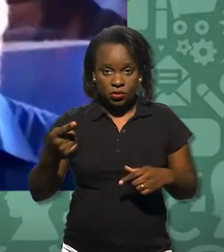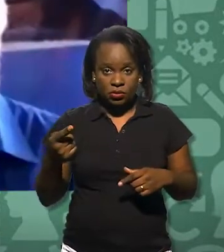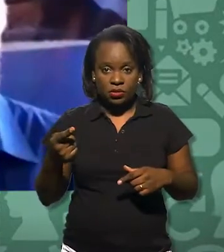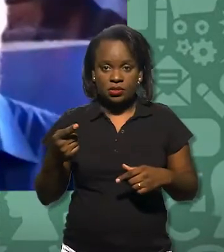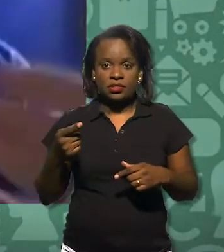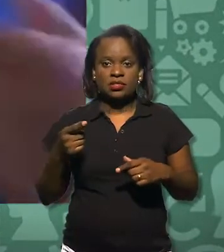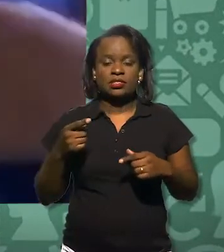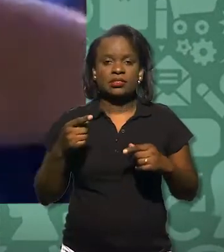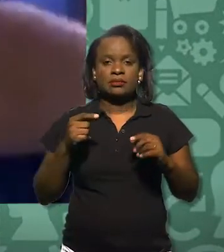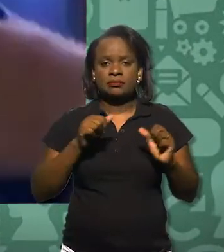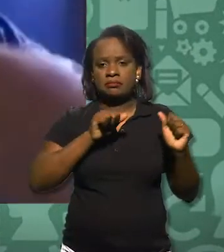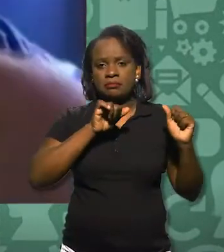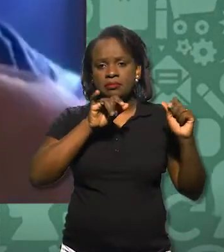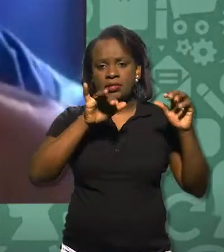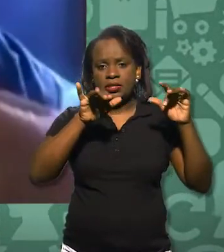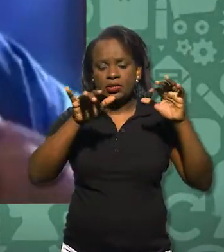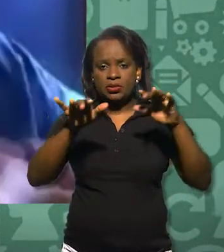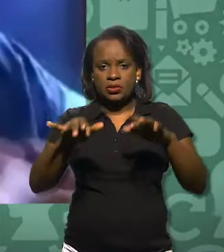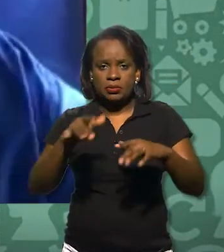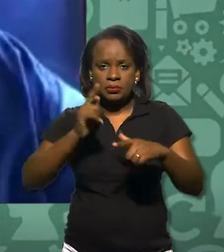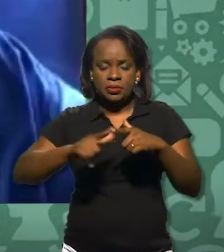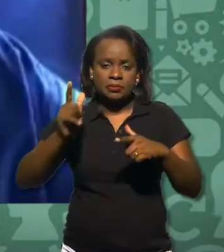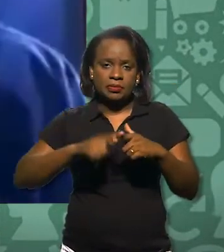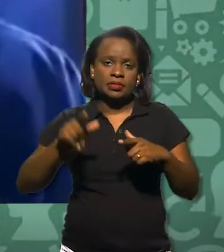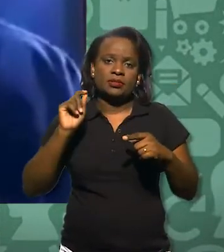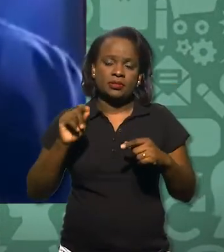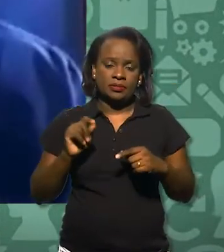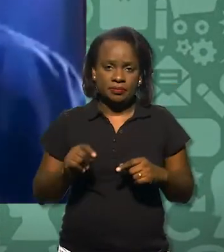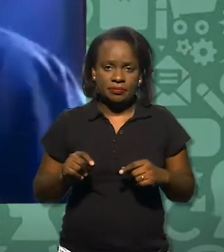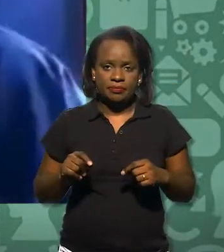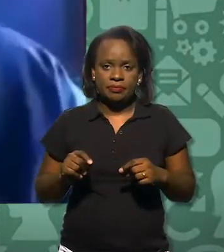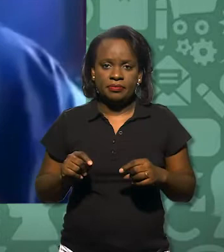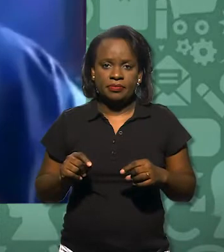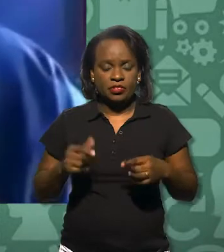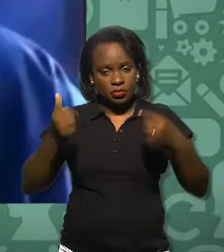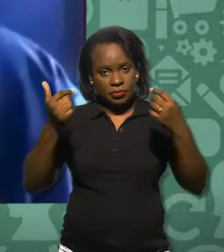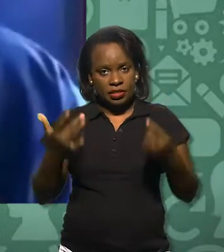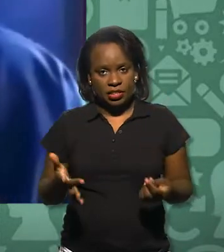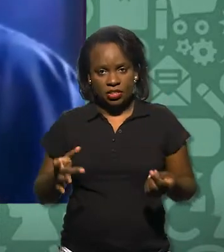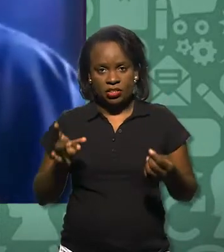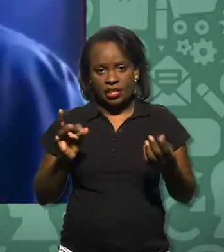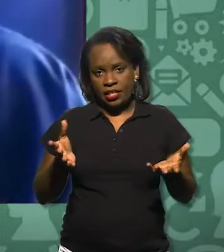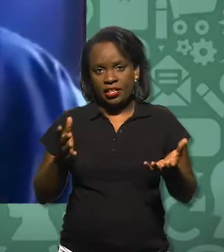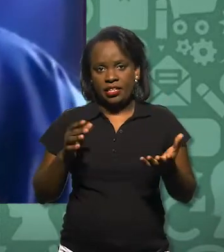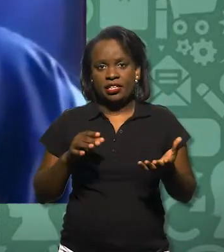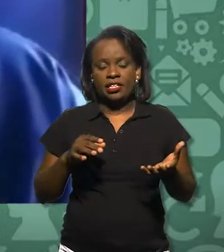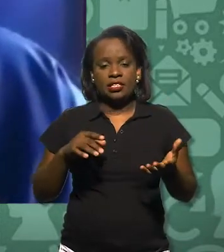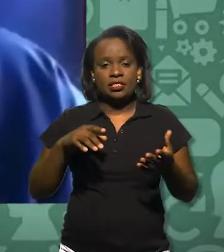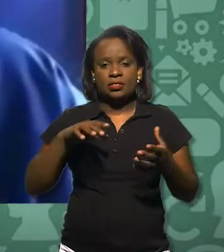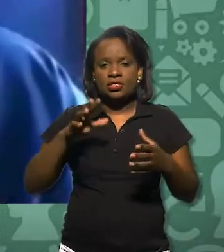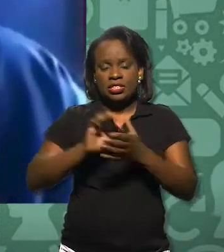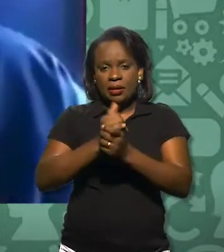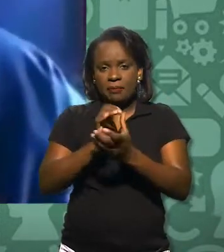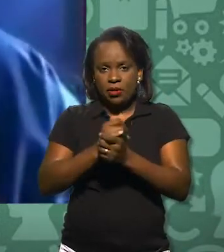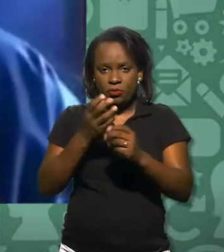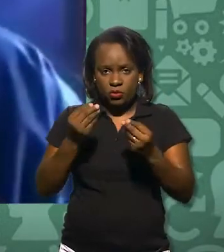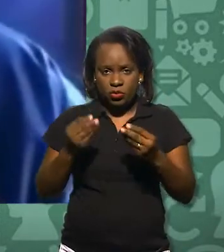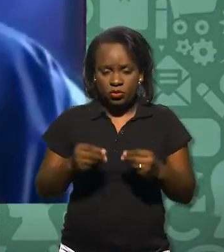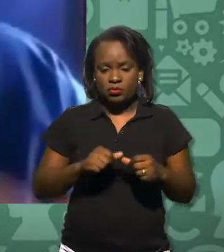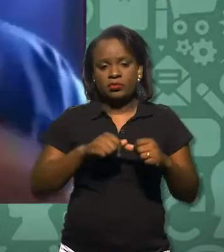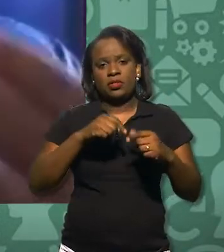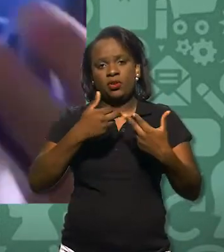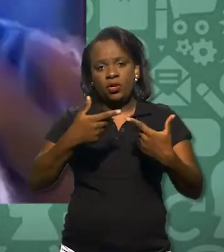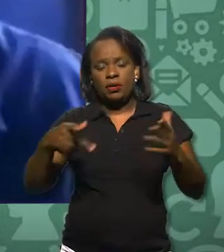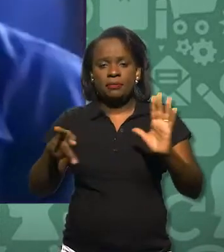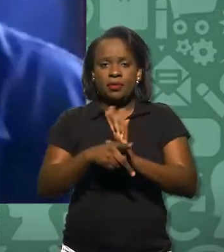seguida, ia todo esse... O problema vamos dizer que é soda, né? Tudo detergente.